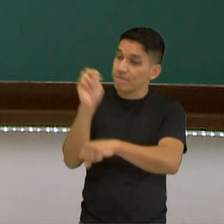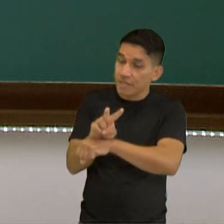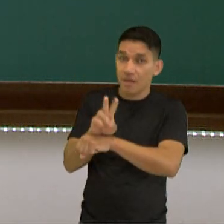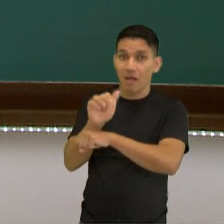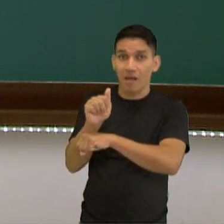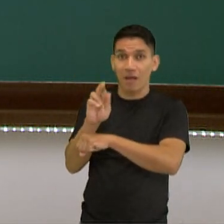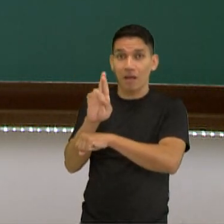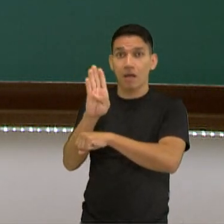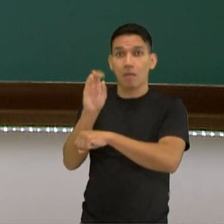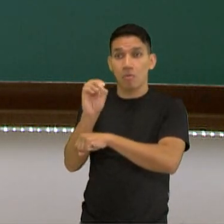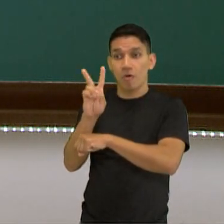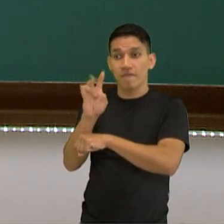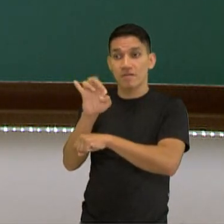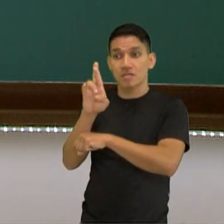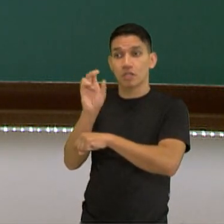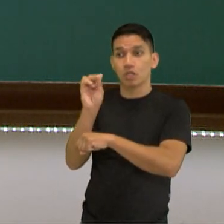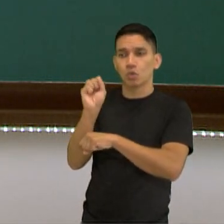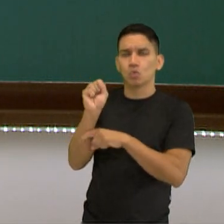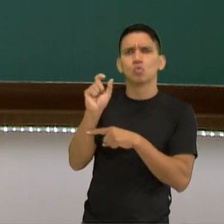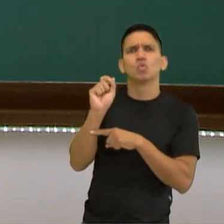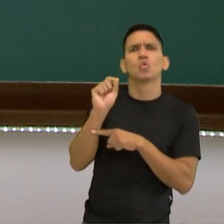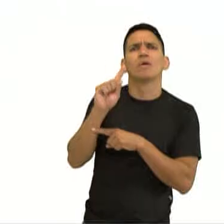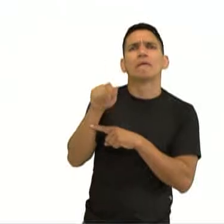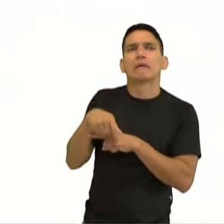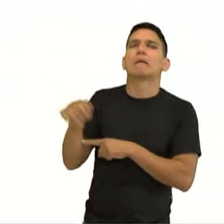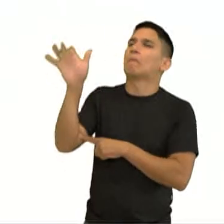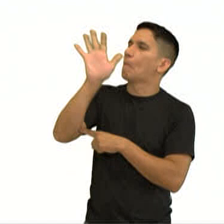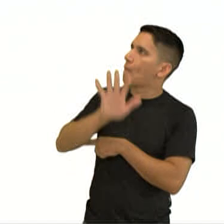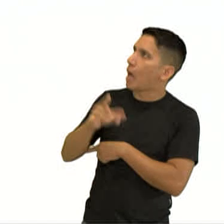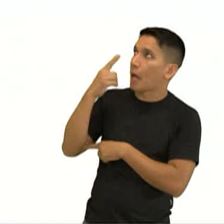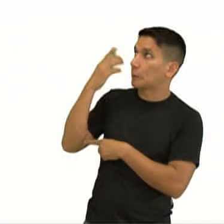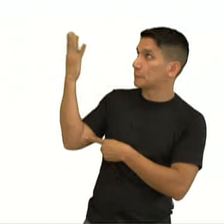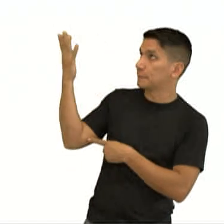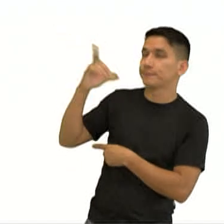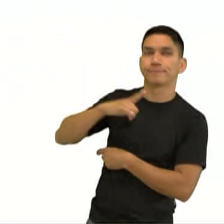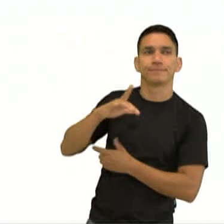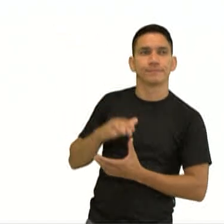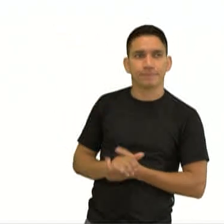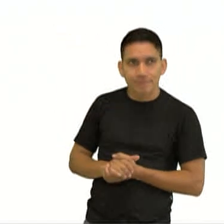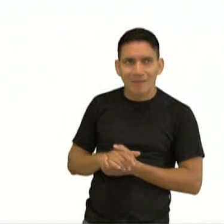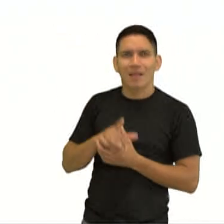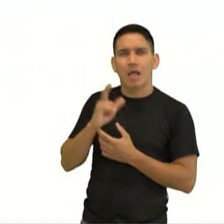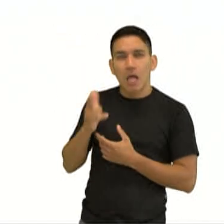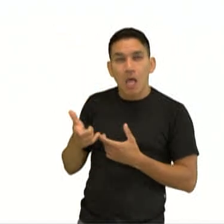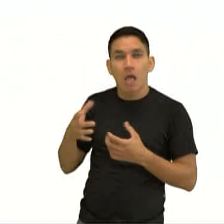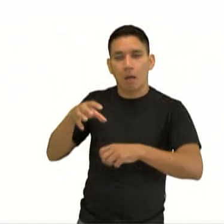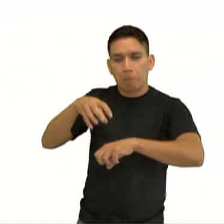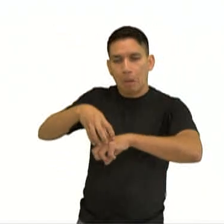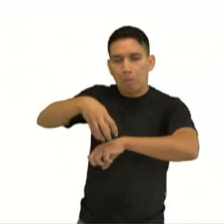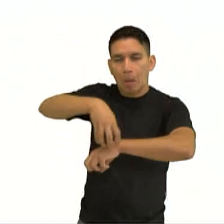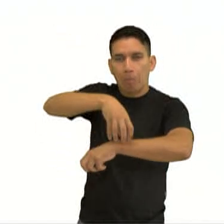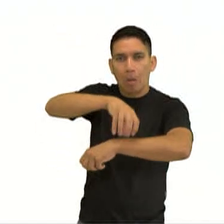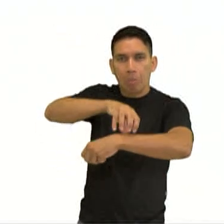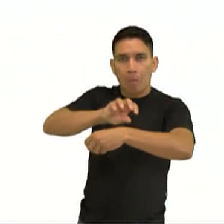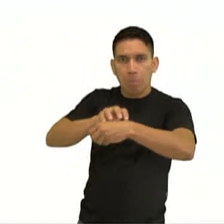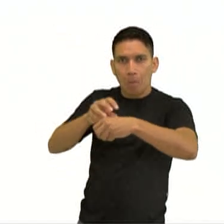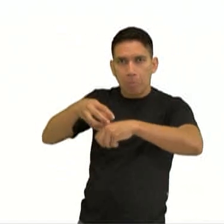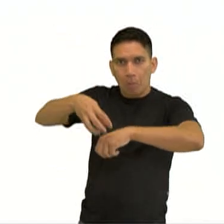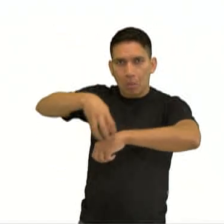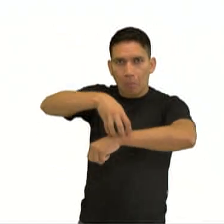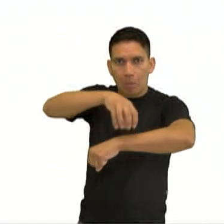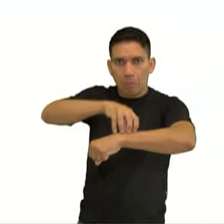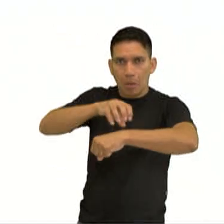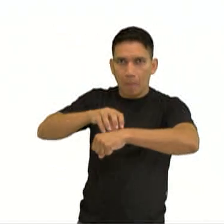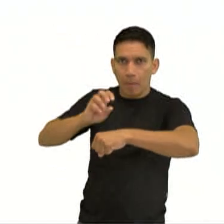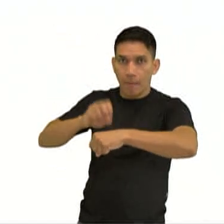arbovírus. Aqui a gente também tem uma imagem desse vírus, uma micrografia, uma imagem de microscópio,